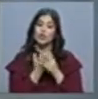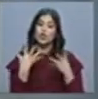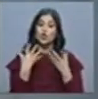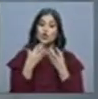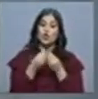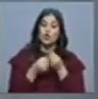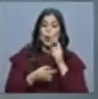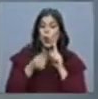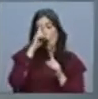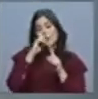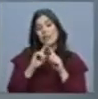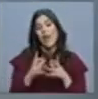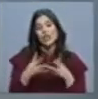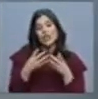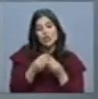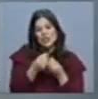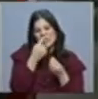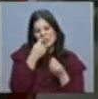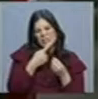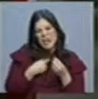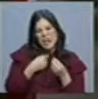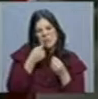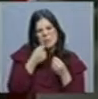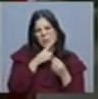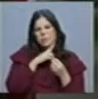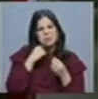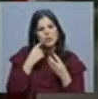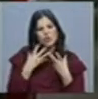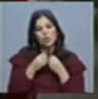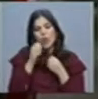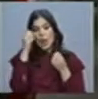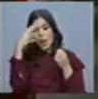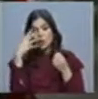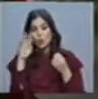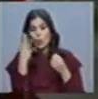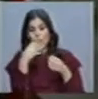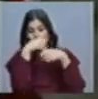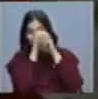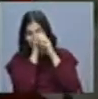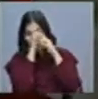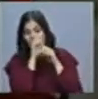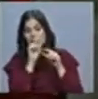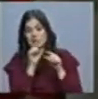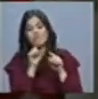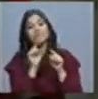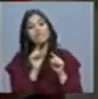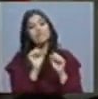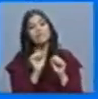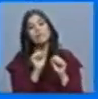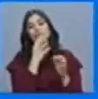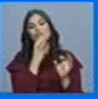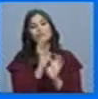maneira sem erros ou com a mínima perda possível a luz destes 4 telescópios. Ora bem, este Codet Train é uma